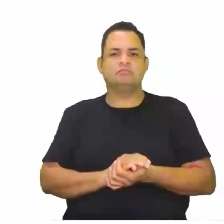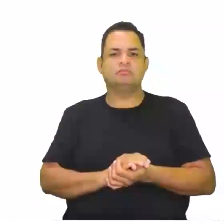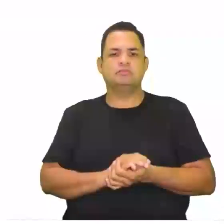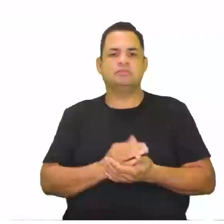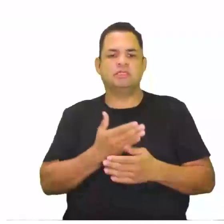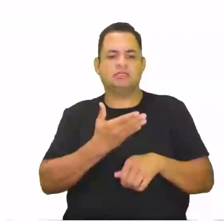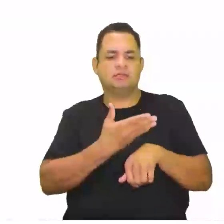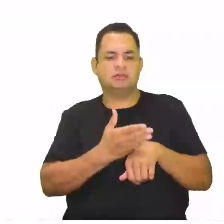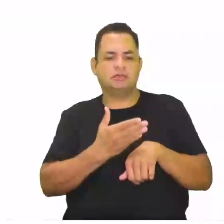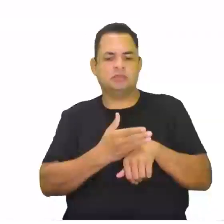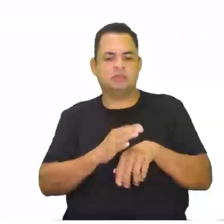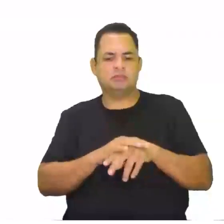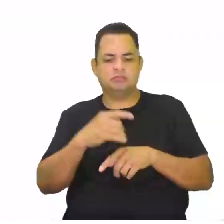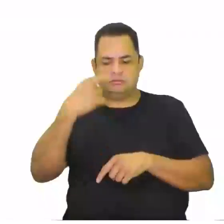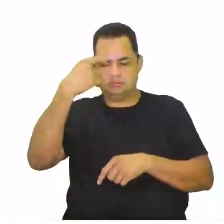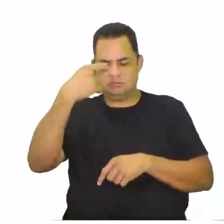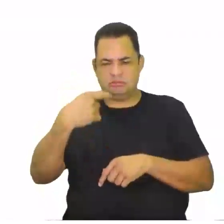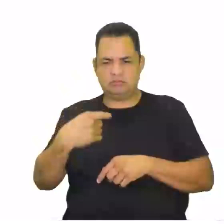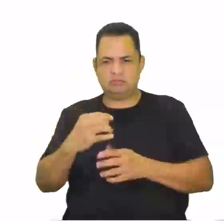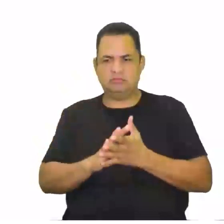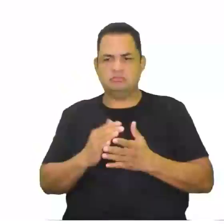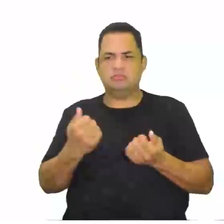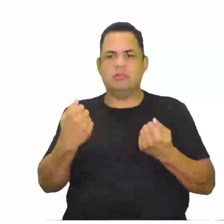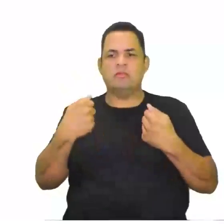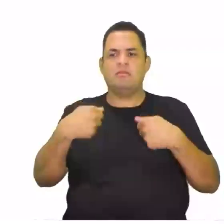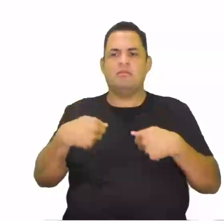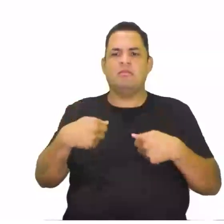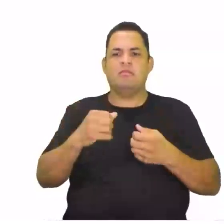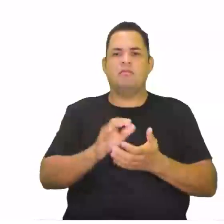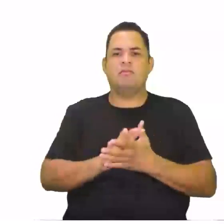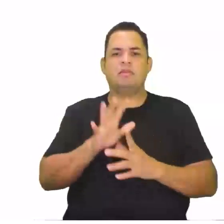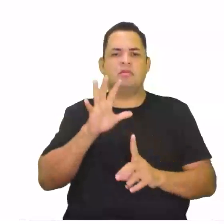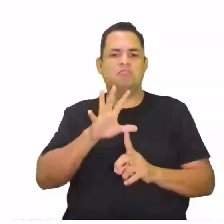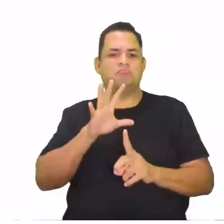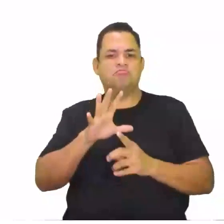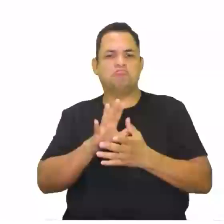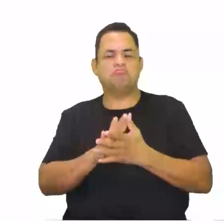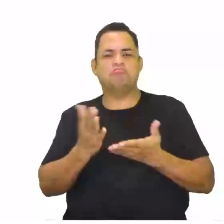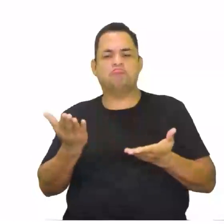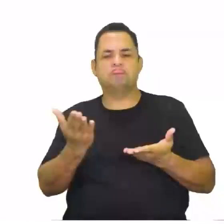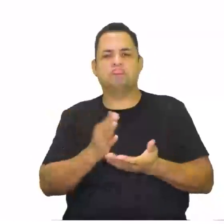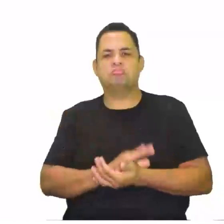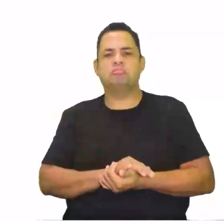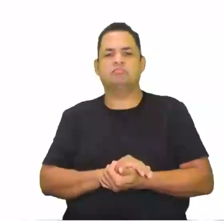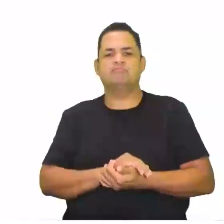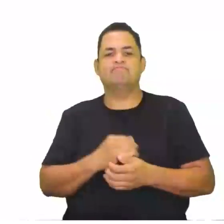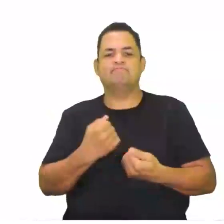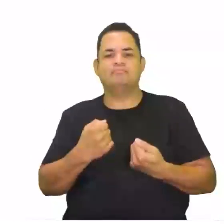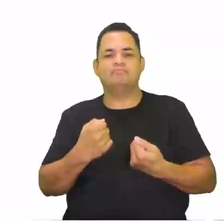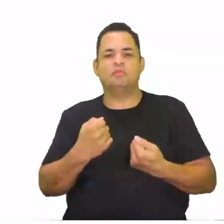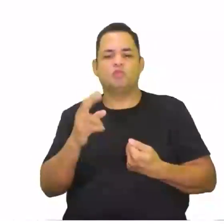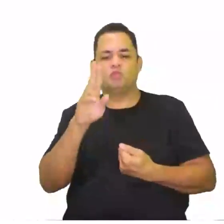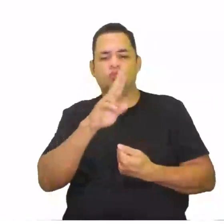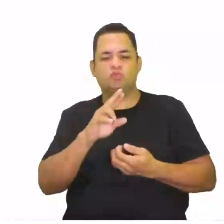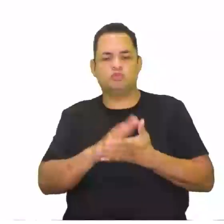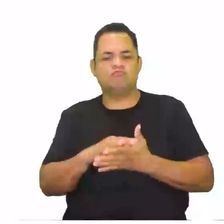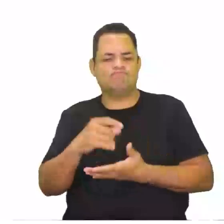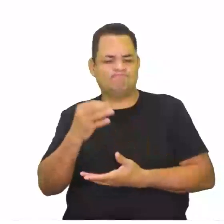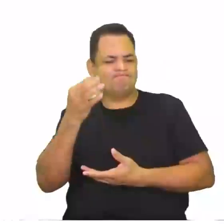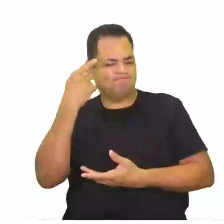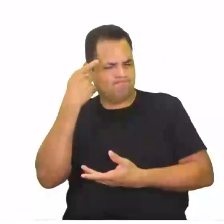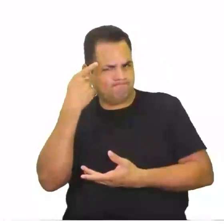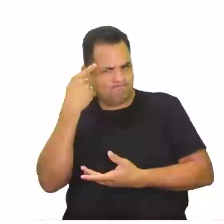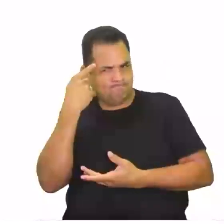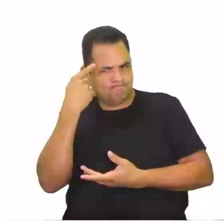ações do homem, elas podem amenizar alguns impactos, né, se ele fizer o uso consciente. Mas, ao mesmo tempo, o